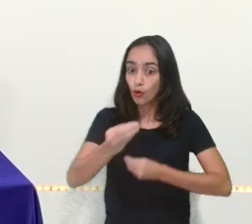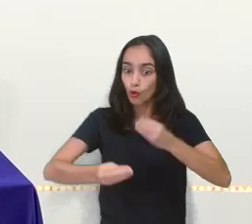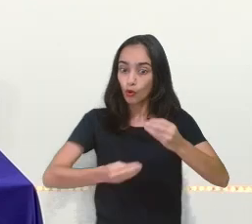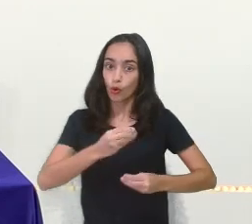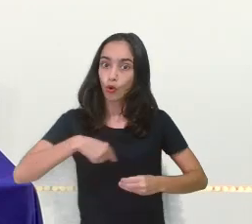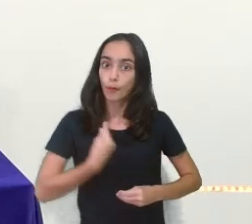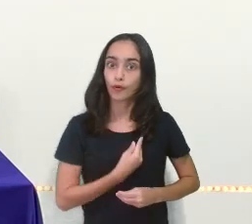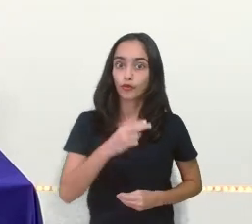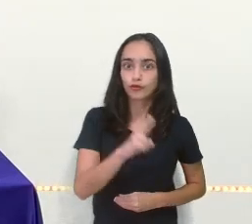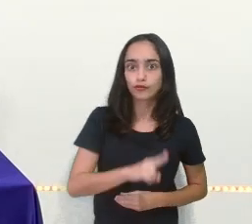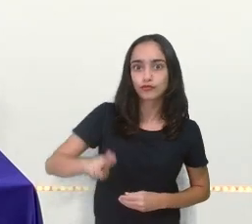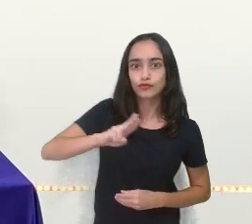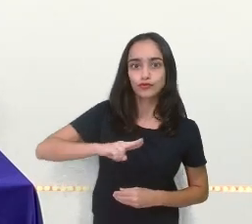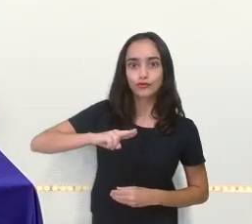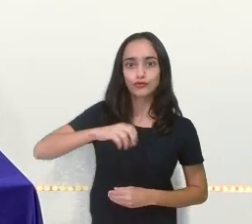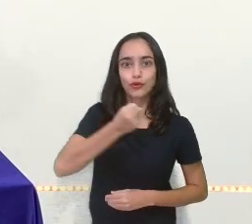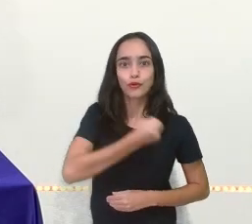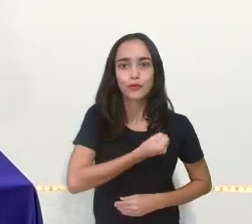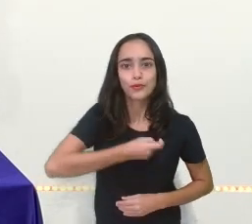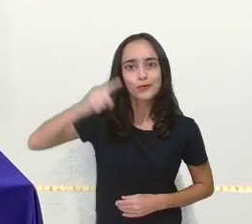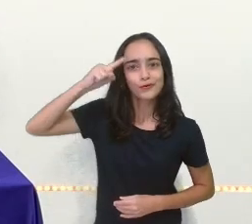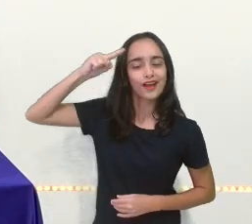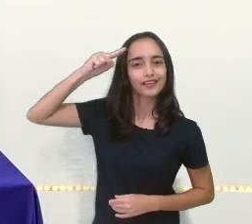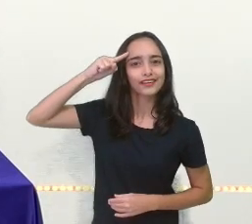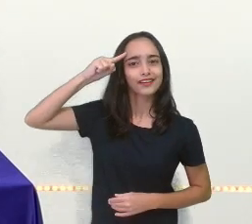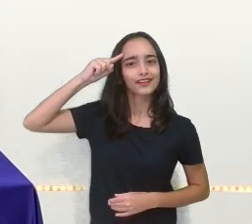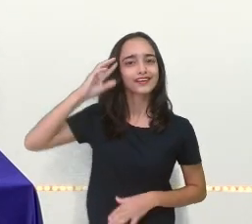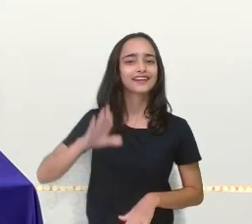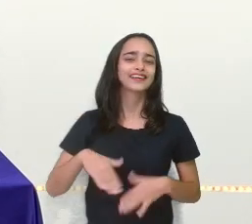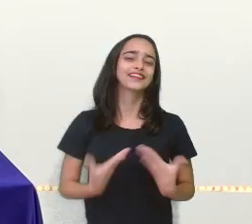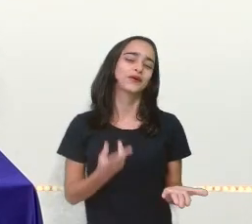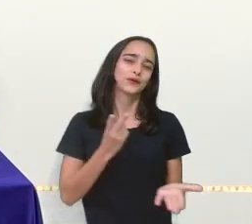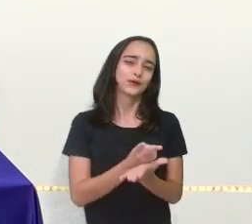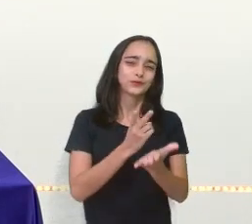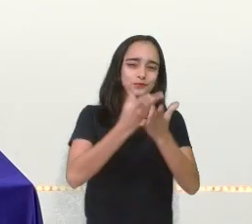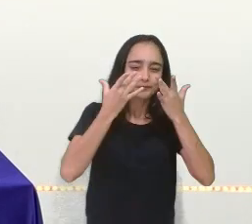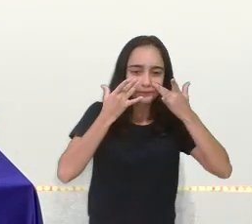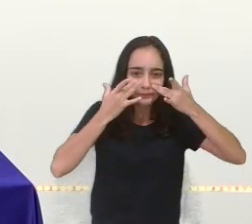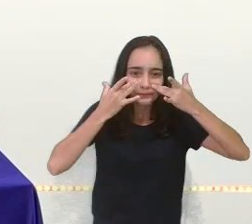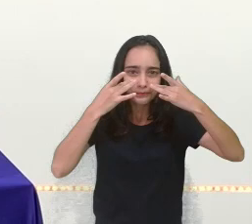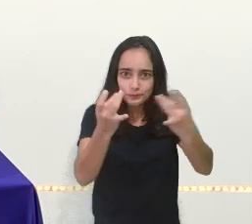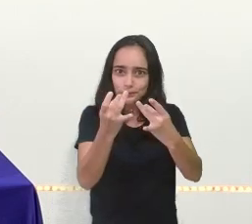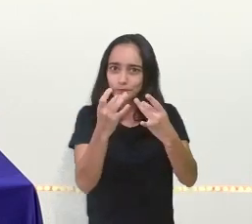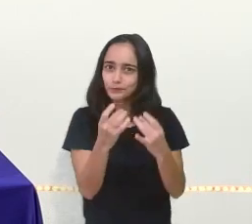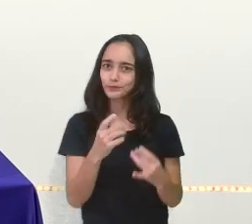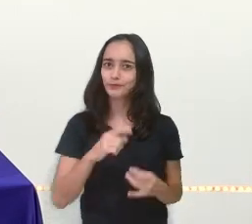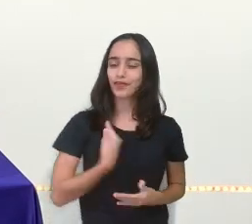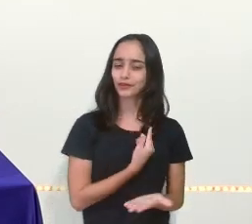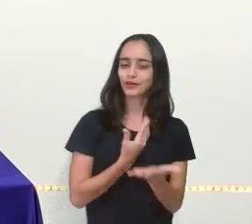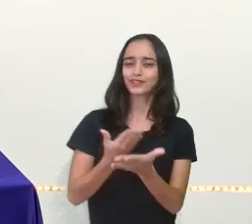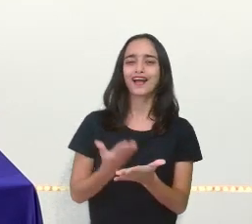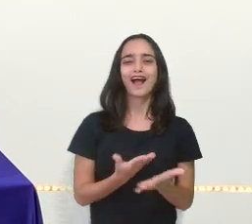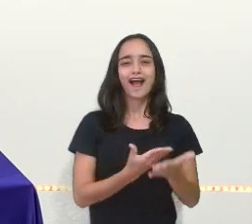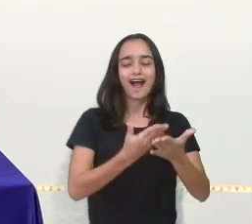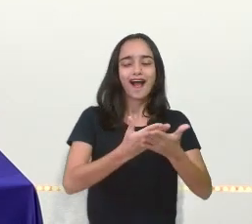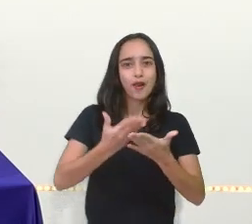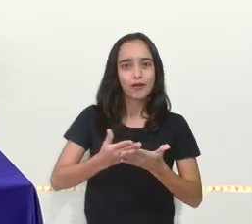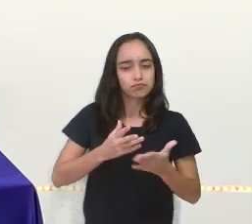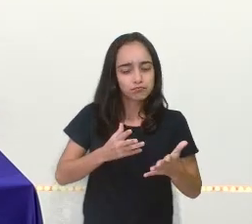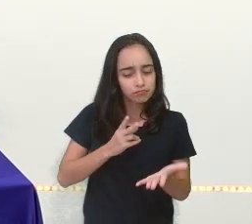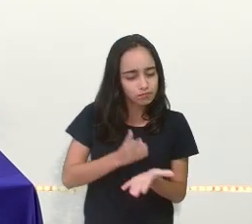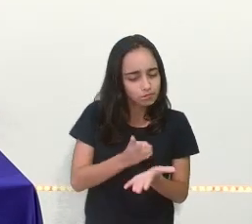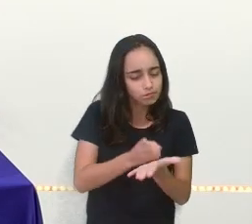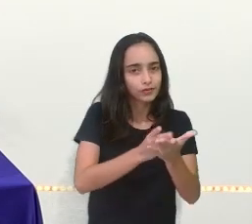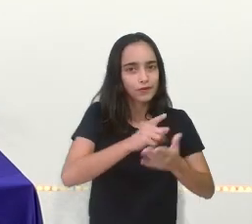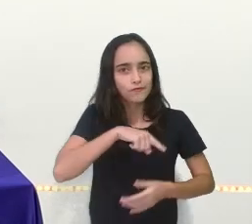os números no nosso cotidiano? Então fiquem aí atentos e ligados para ao longo da nossa aula você aprender